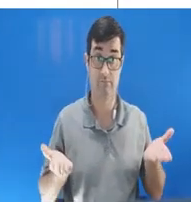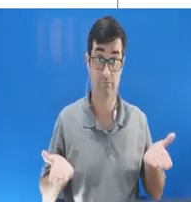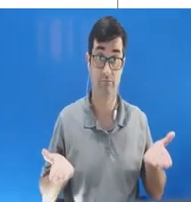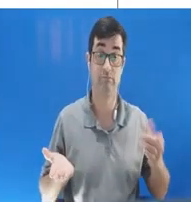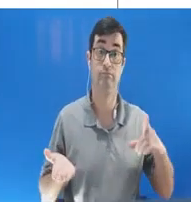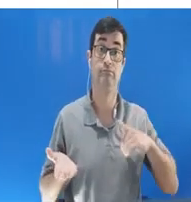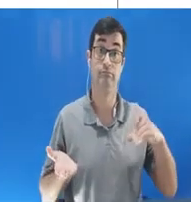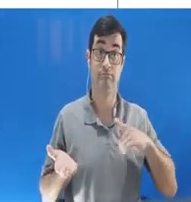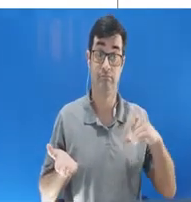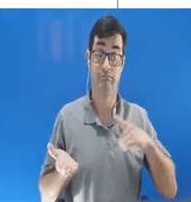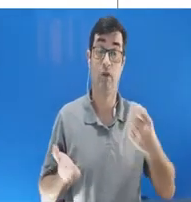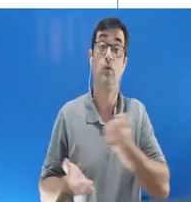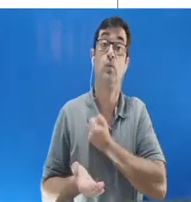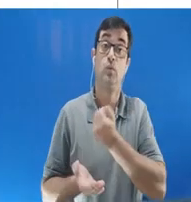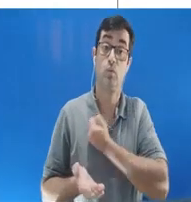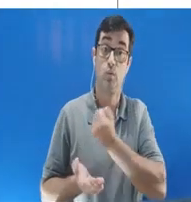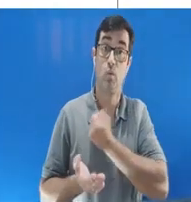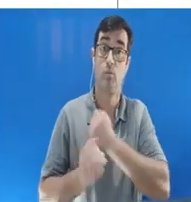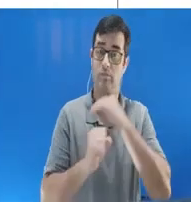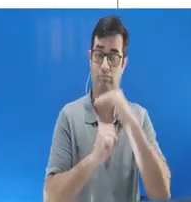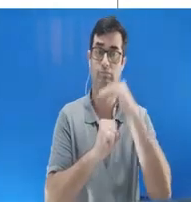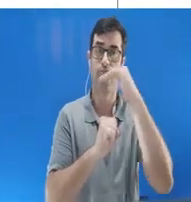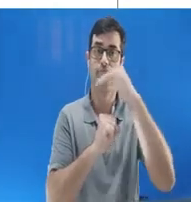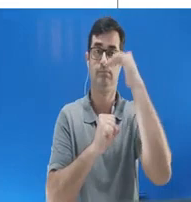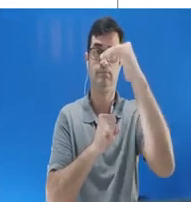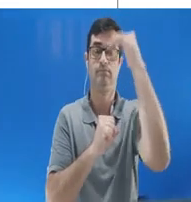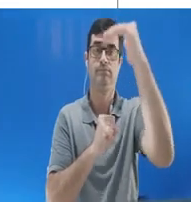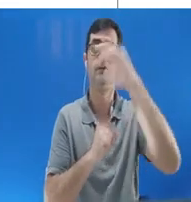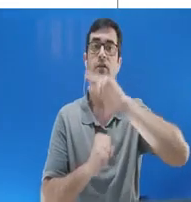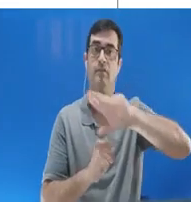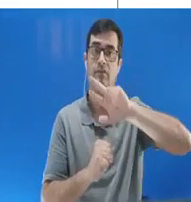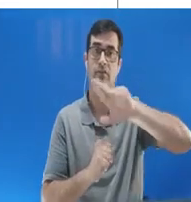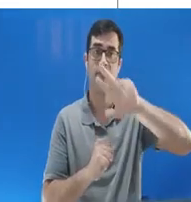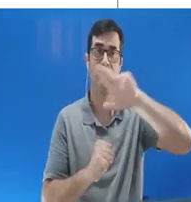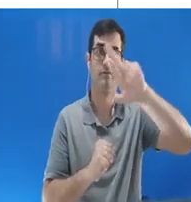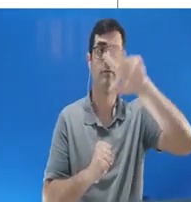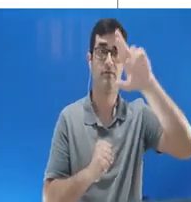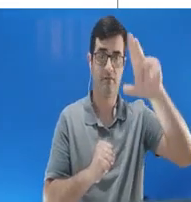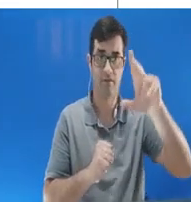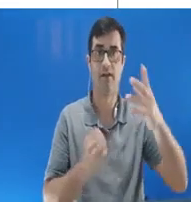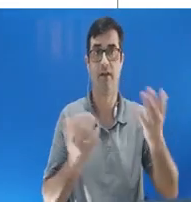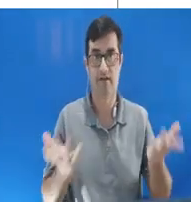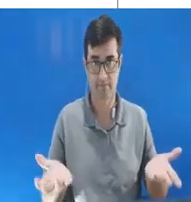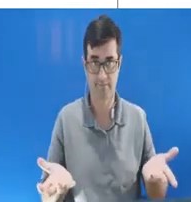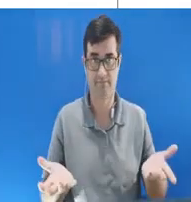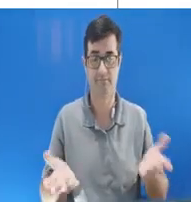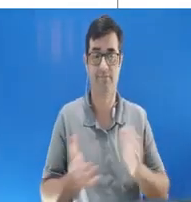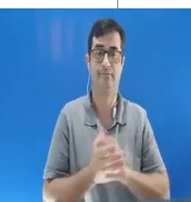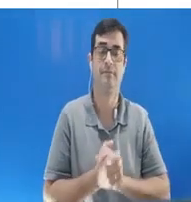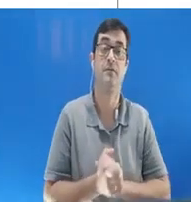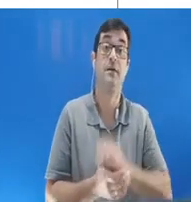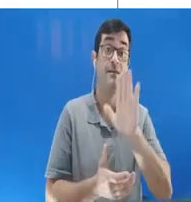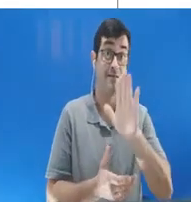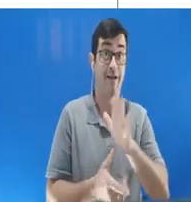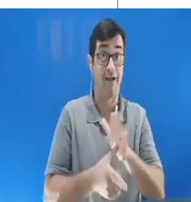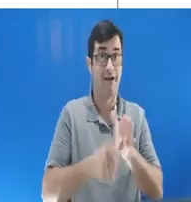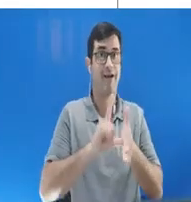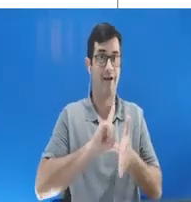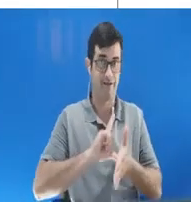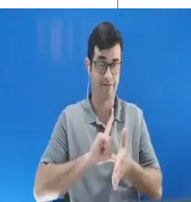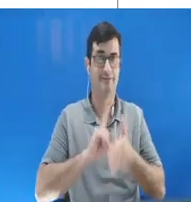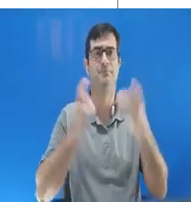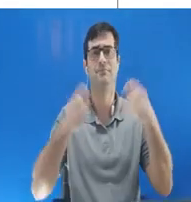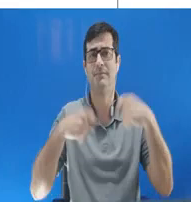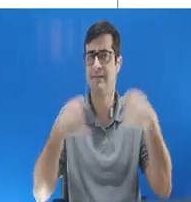e o sódio, eles têm números de níveis diferentes, então cada um vai ter a sua parte. Mas antes de nós falarmos um